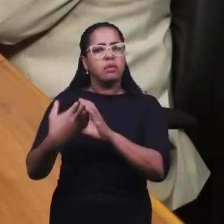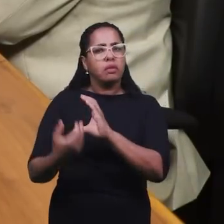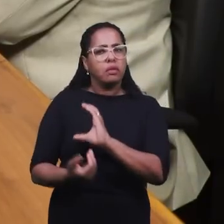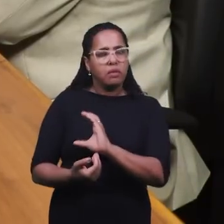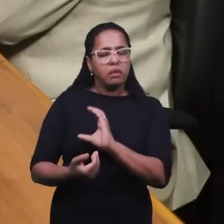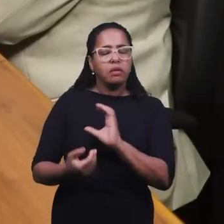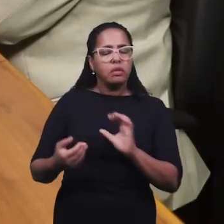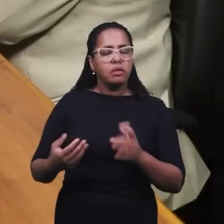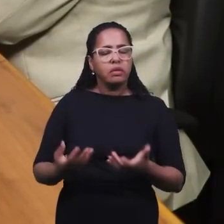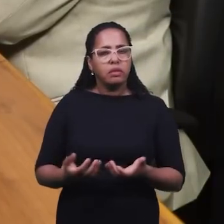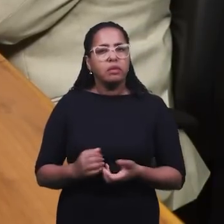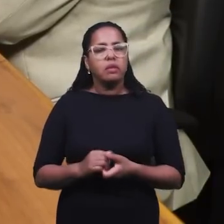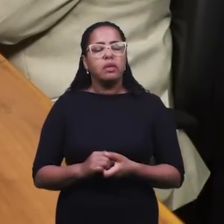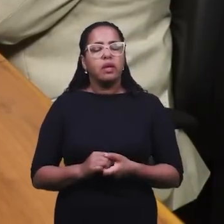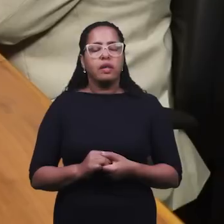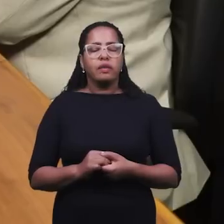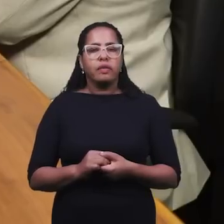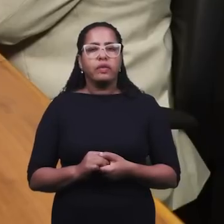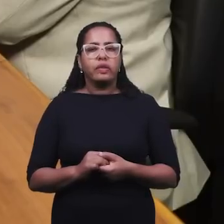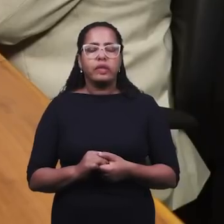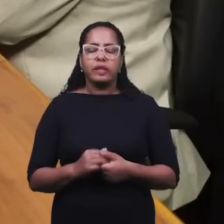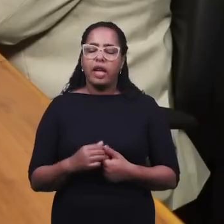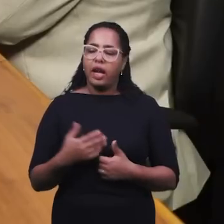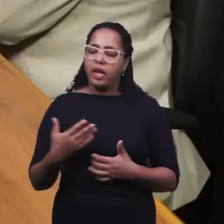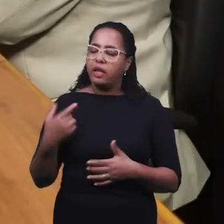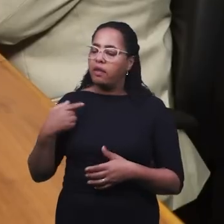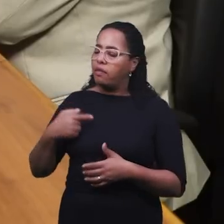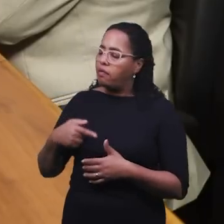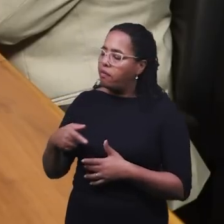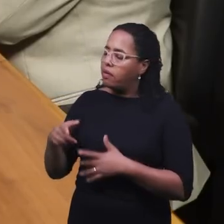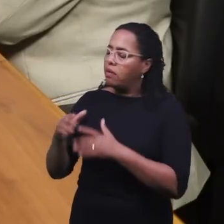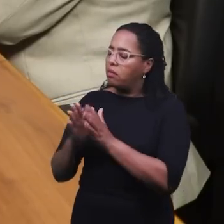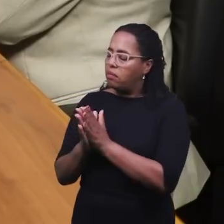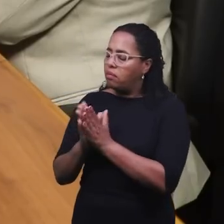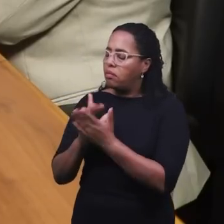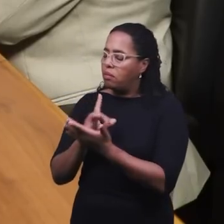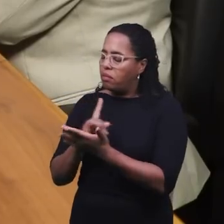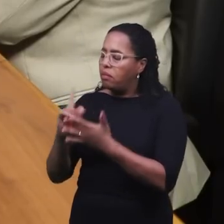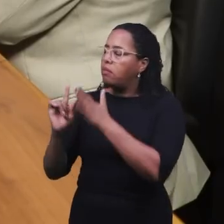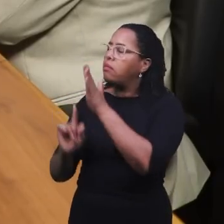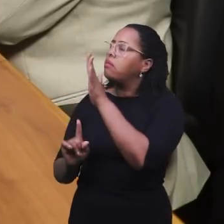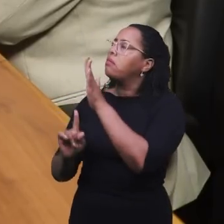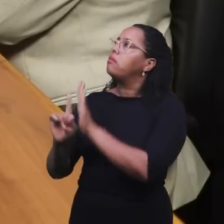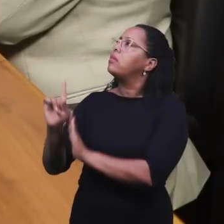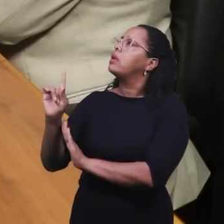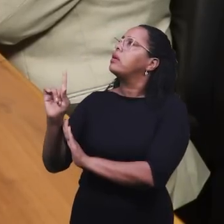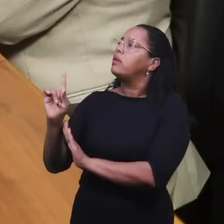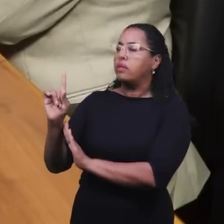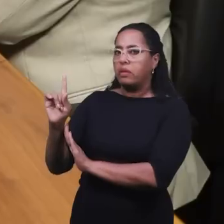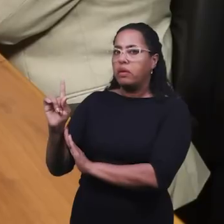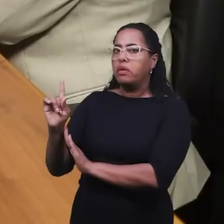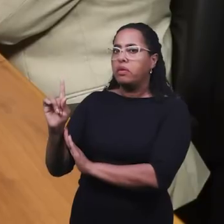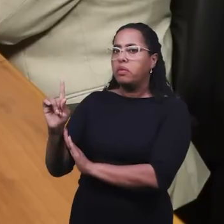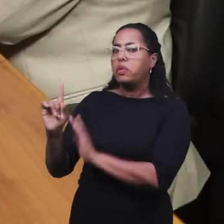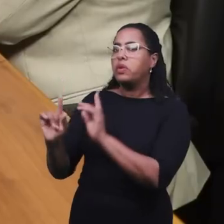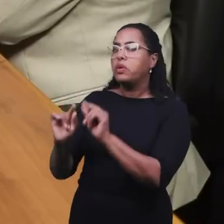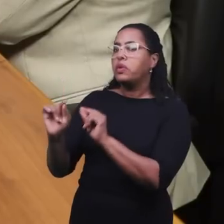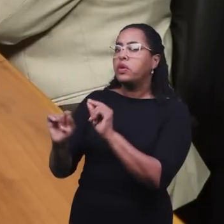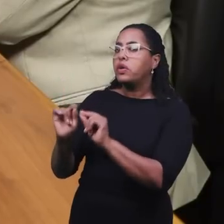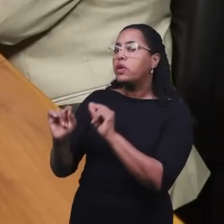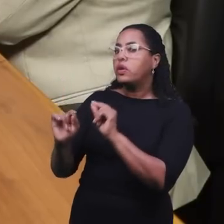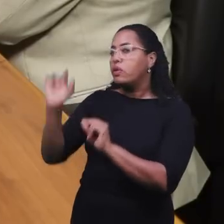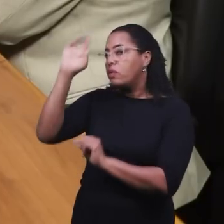não é neófito. Tem as características dele, né, familiar e tudo mais, do bom testemunho. Então,